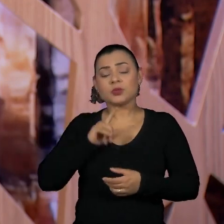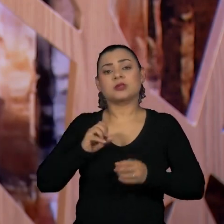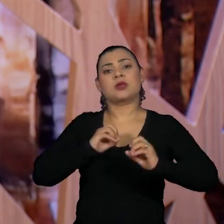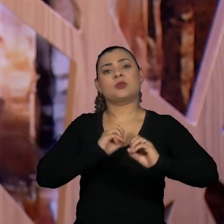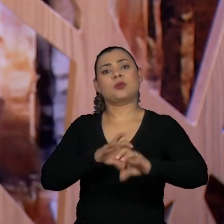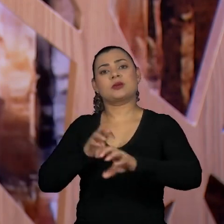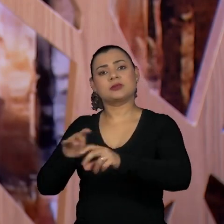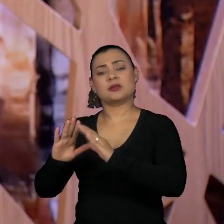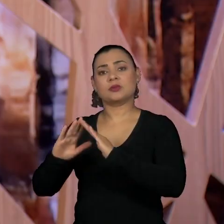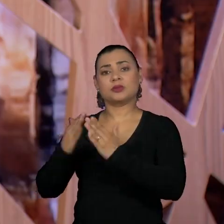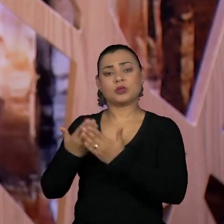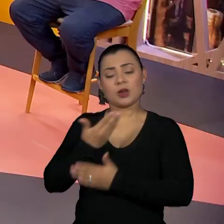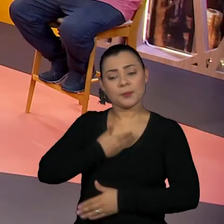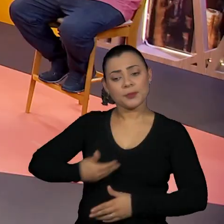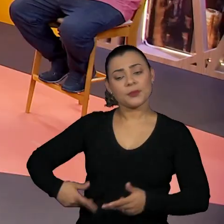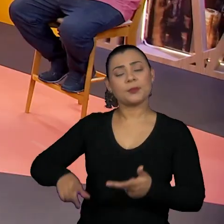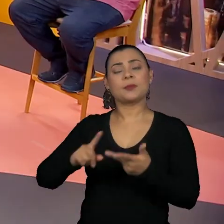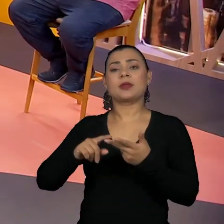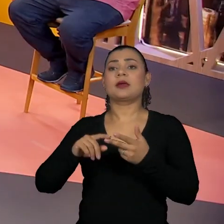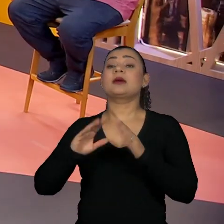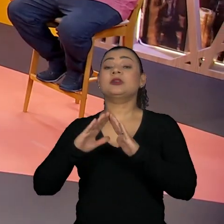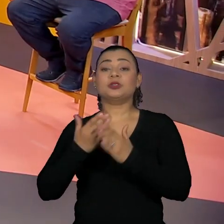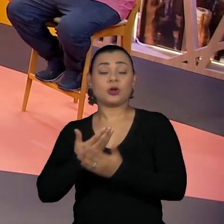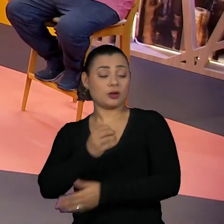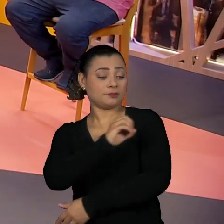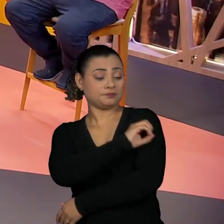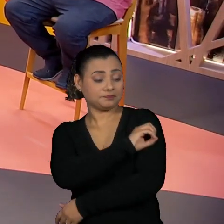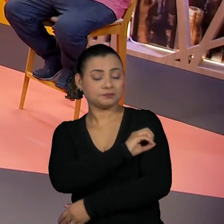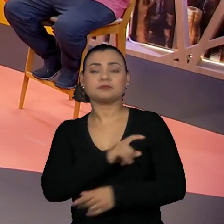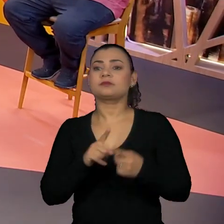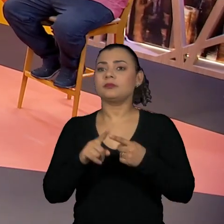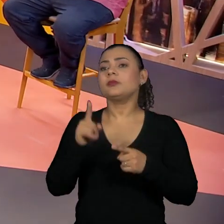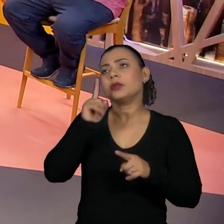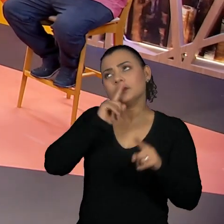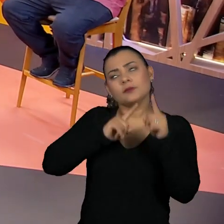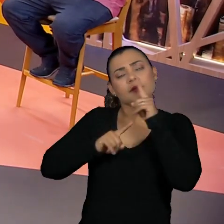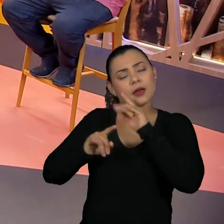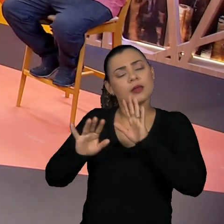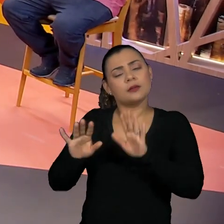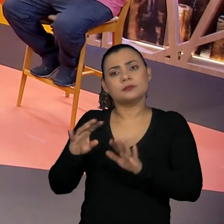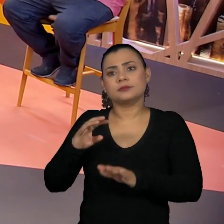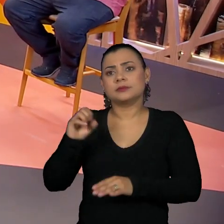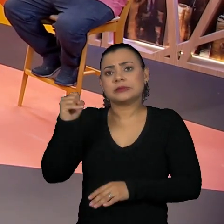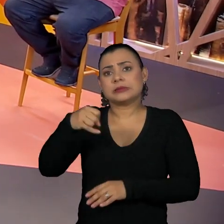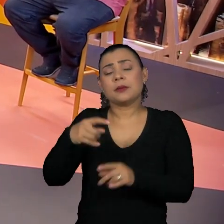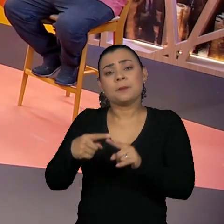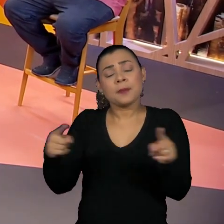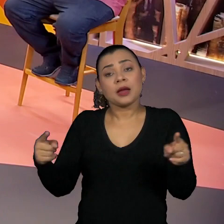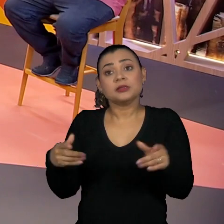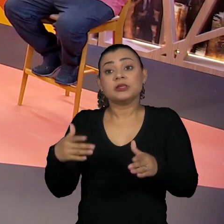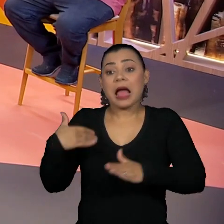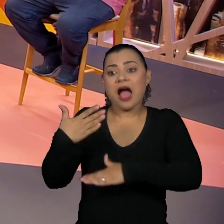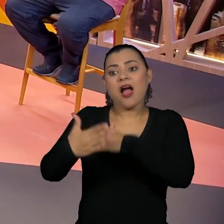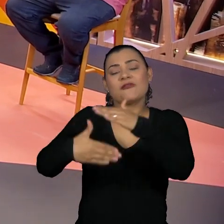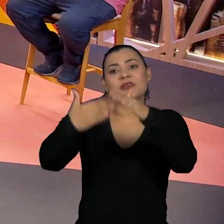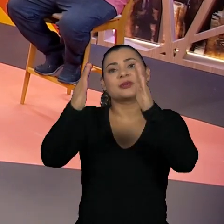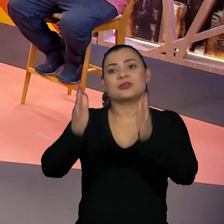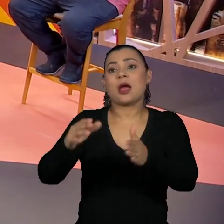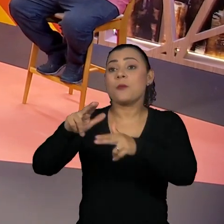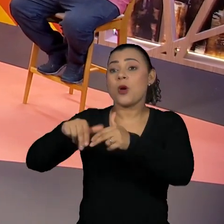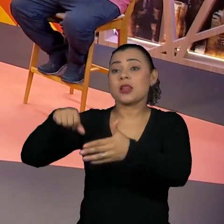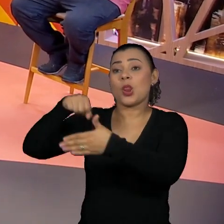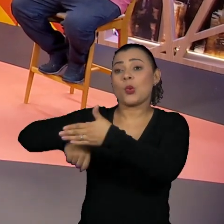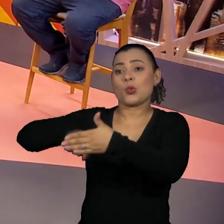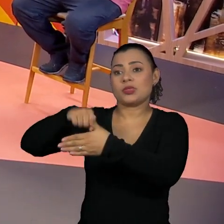educação, escola pública, creche, mesmo ainda com precariedades, o que se avançou foi fruto dessas fruto dessa formas luta